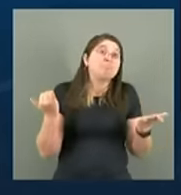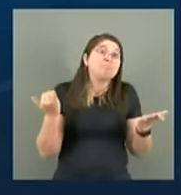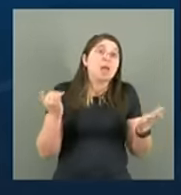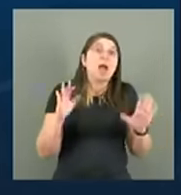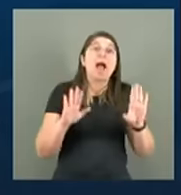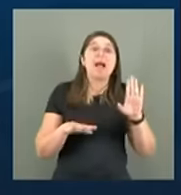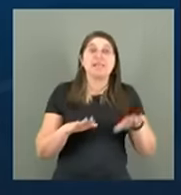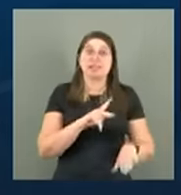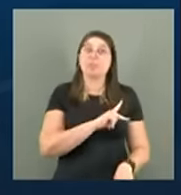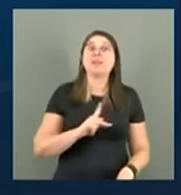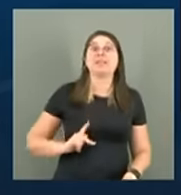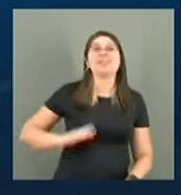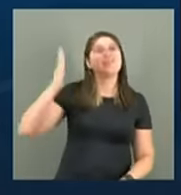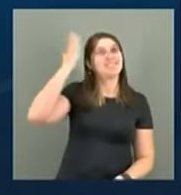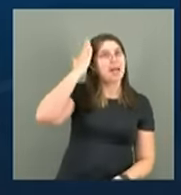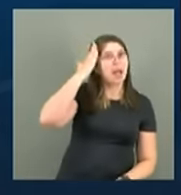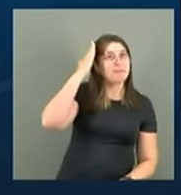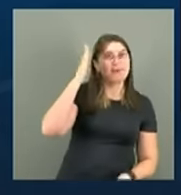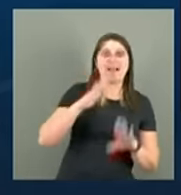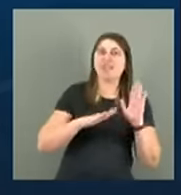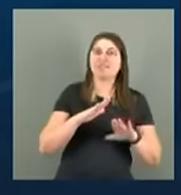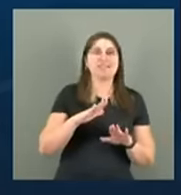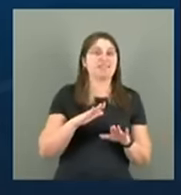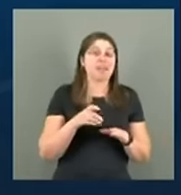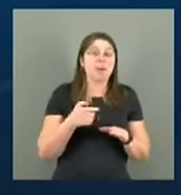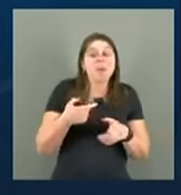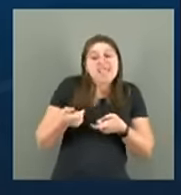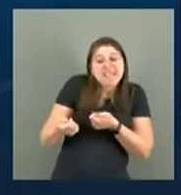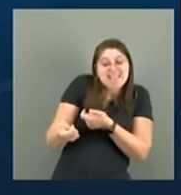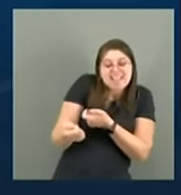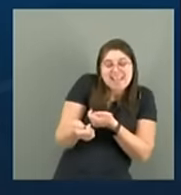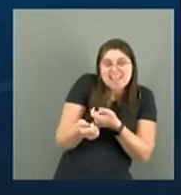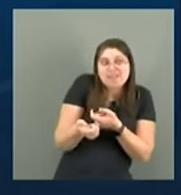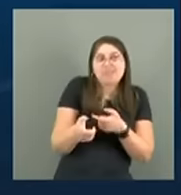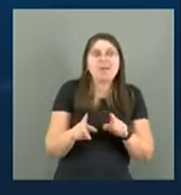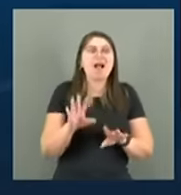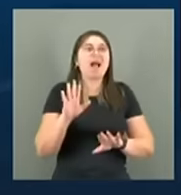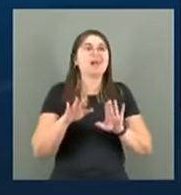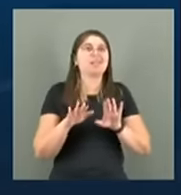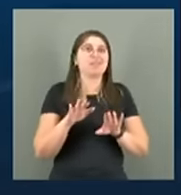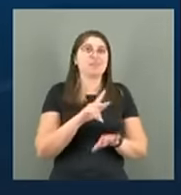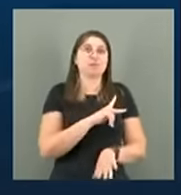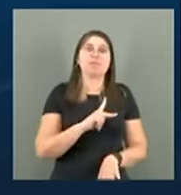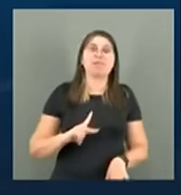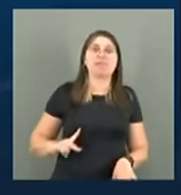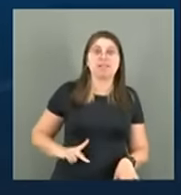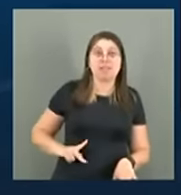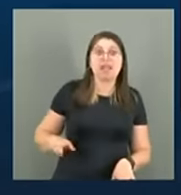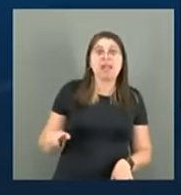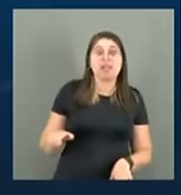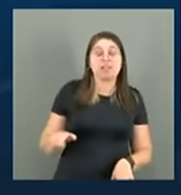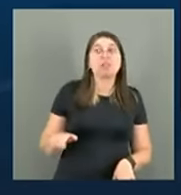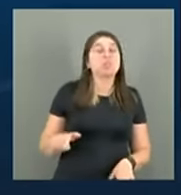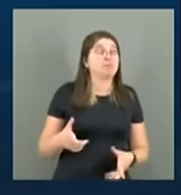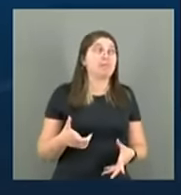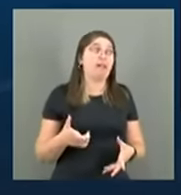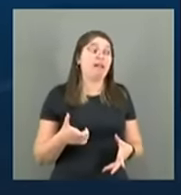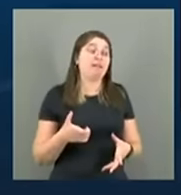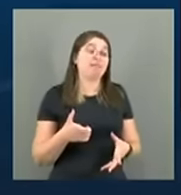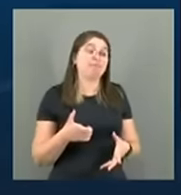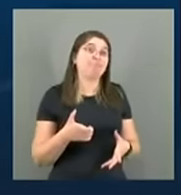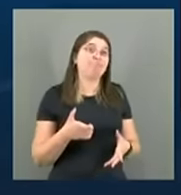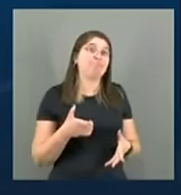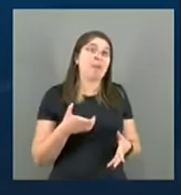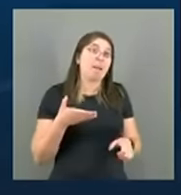que sabe, tem presidente que eu engano. Tem presidente que realmente tá ali para ganhar o dele, porque não